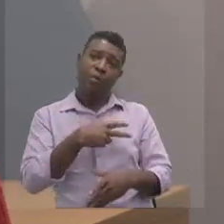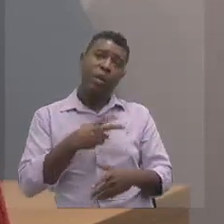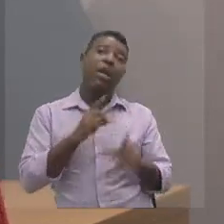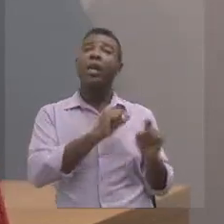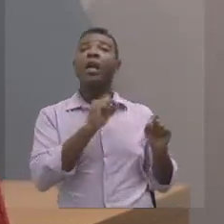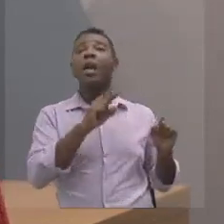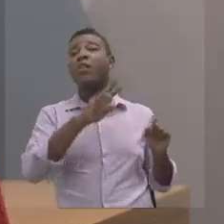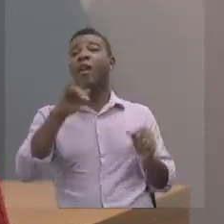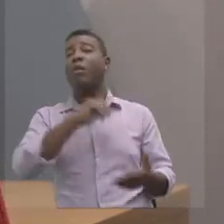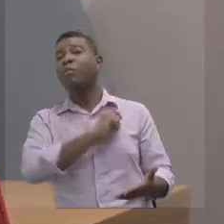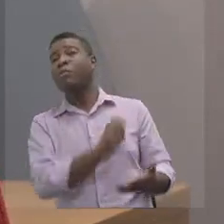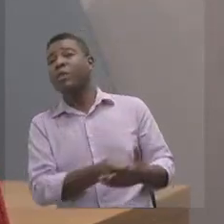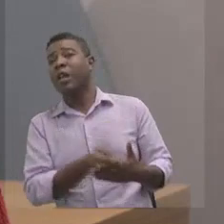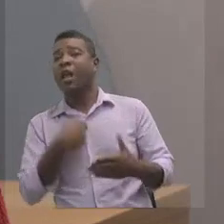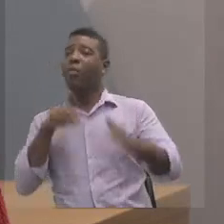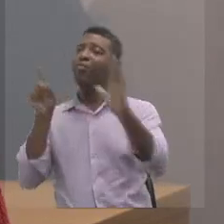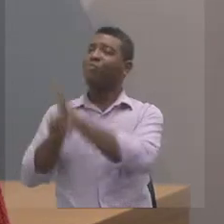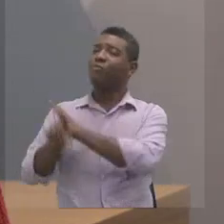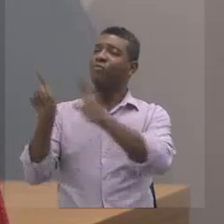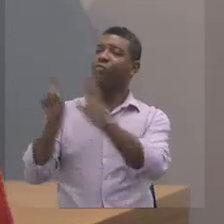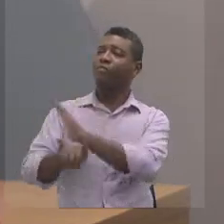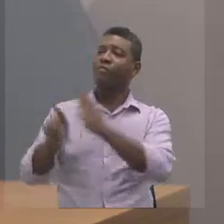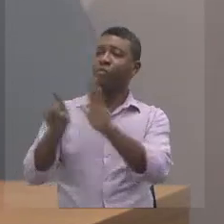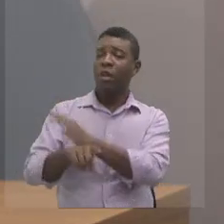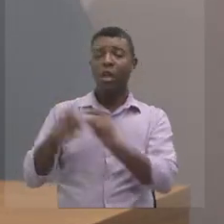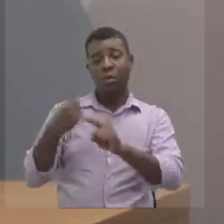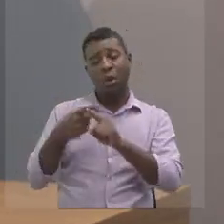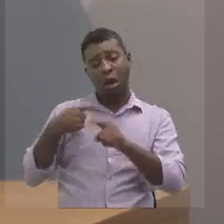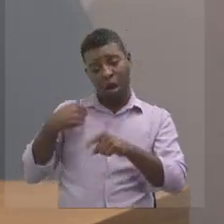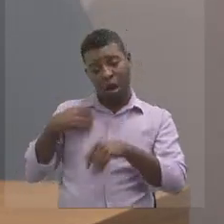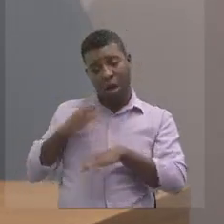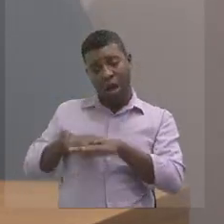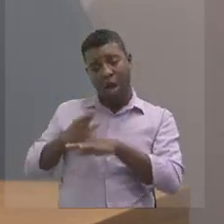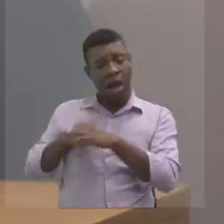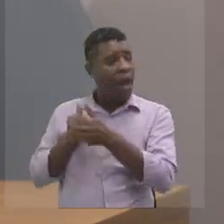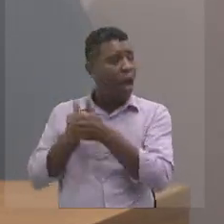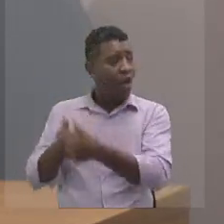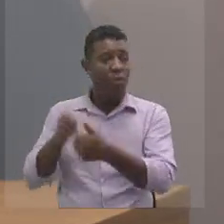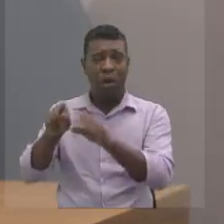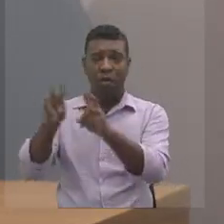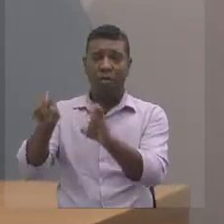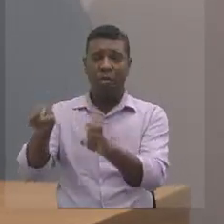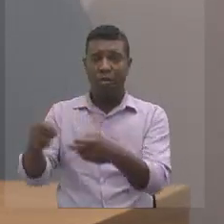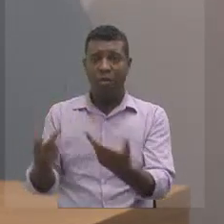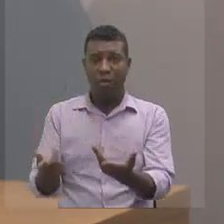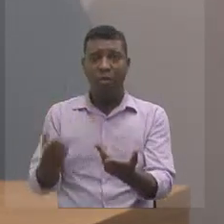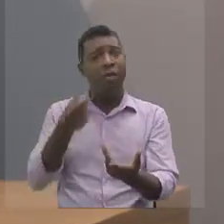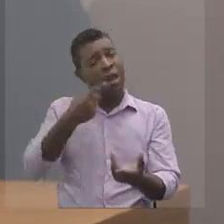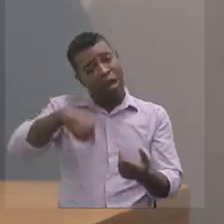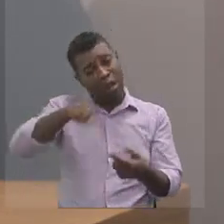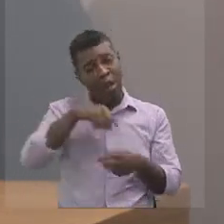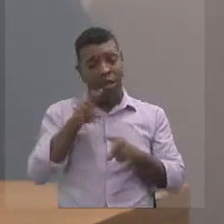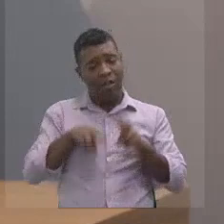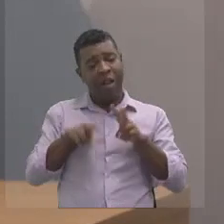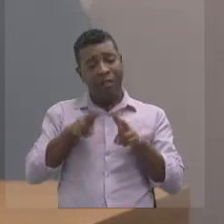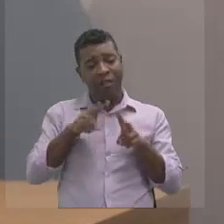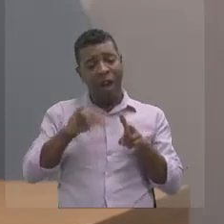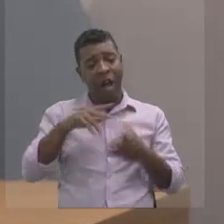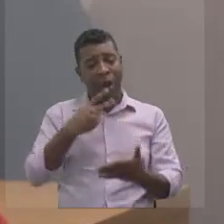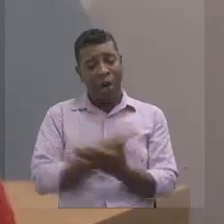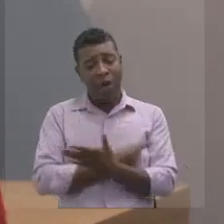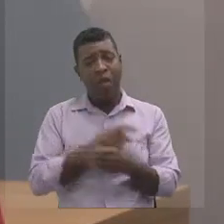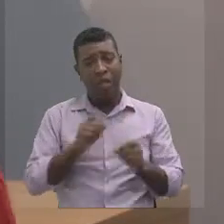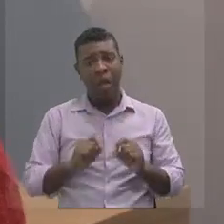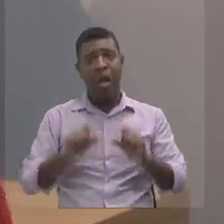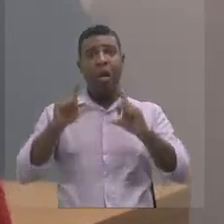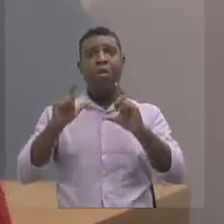pauta é E aí nós avaliavamos mesmo que aconteceria uma um